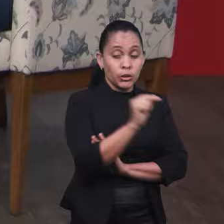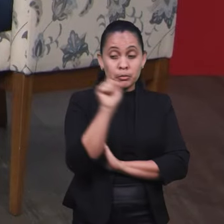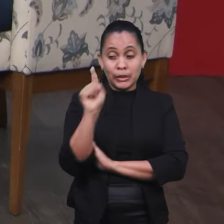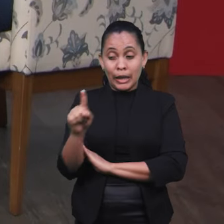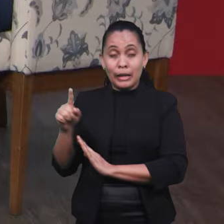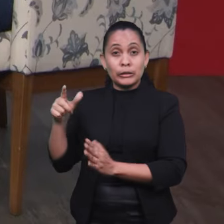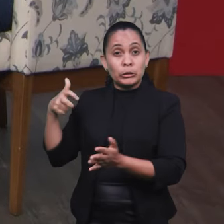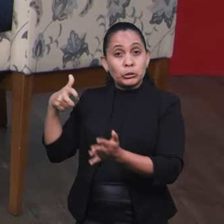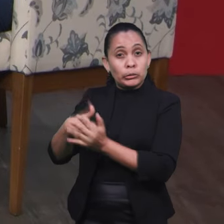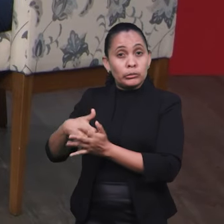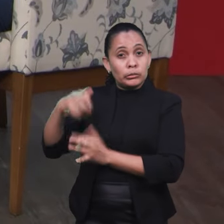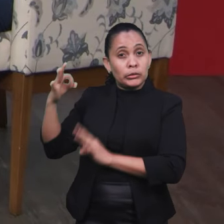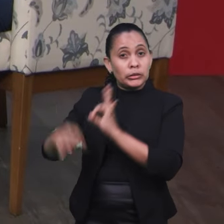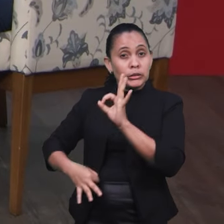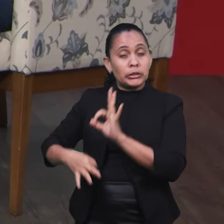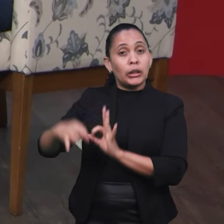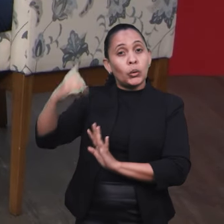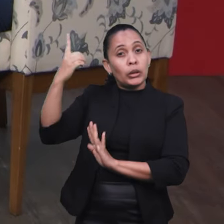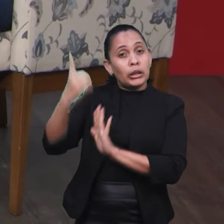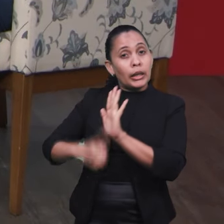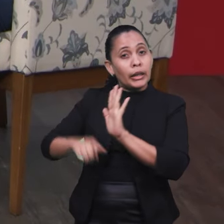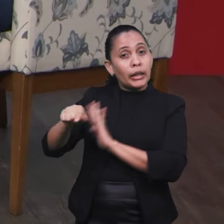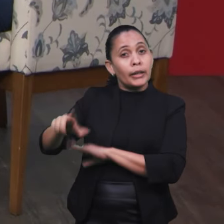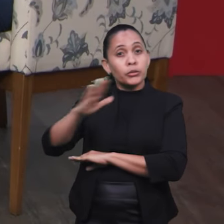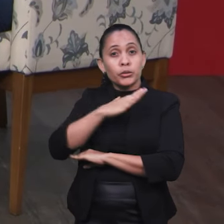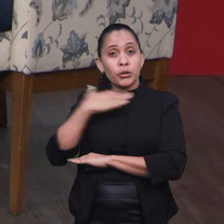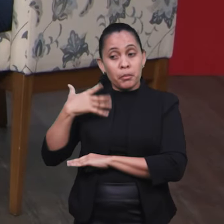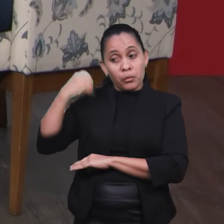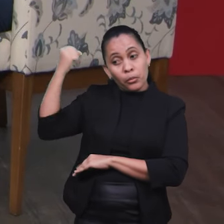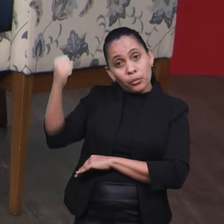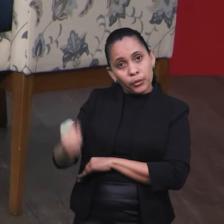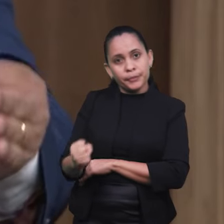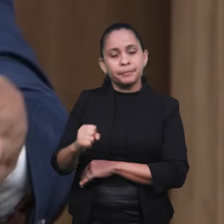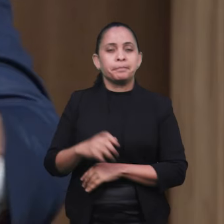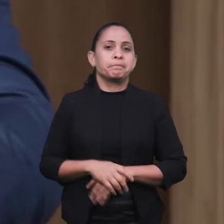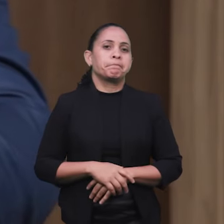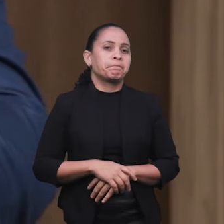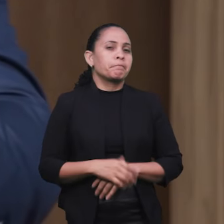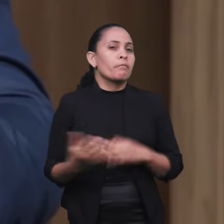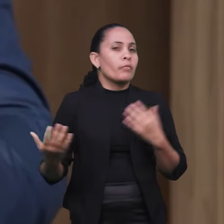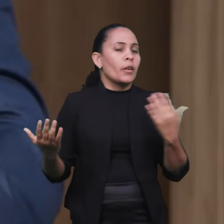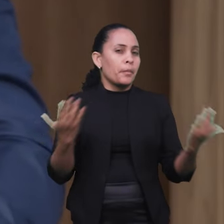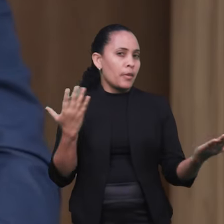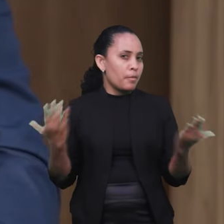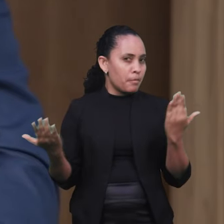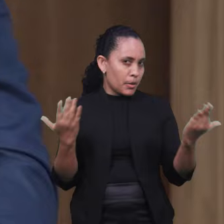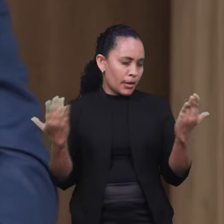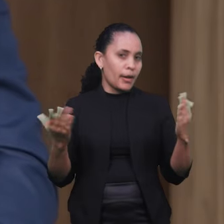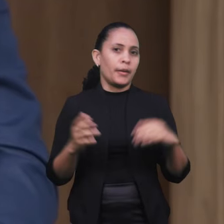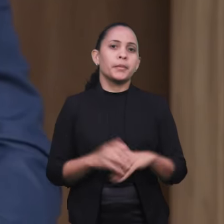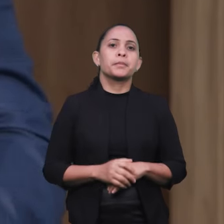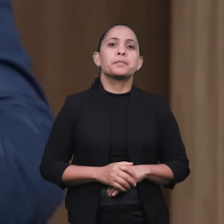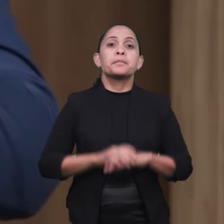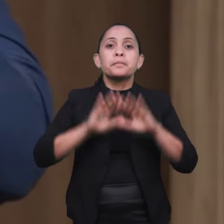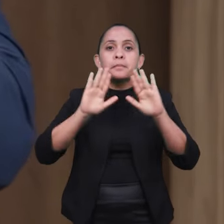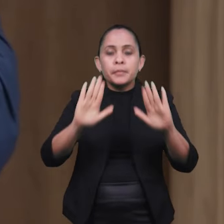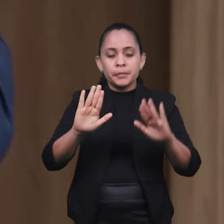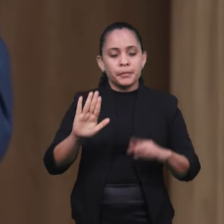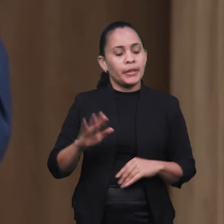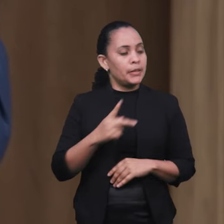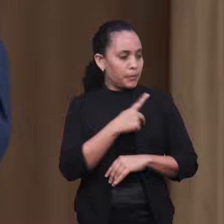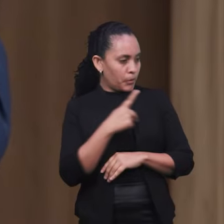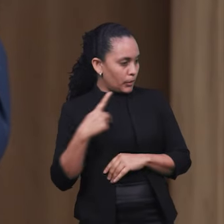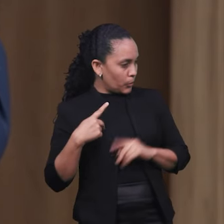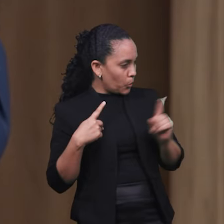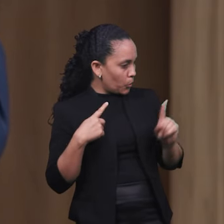morte de Herodes, não é isso? Profeticamente, então nós vemos, são contínuos paralelos. Mas, pastor Lourenço,